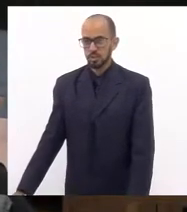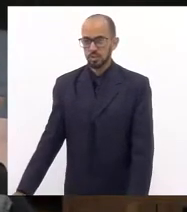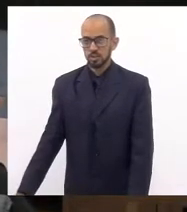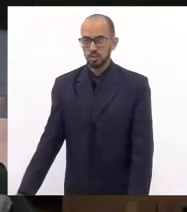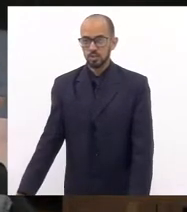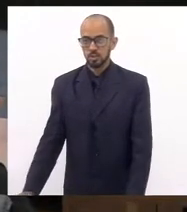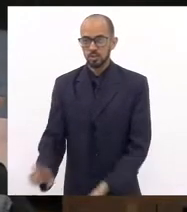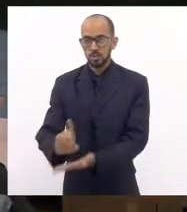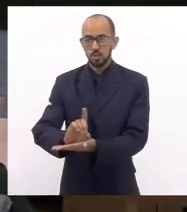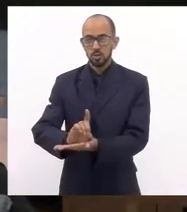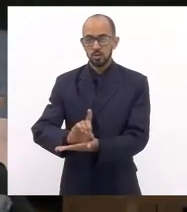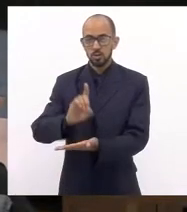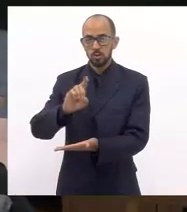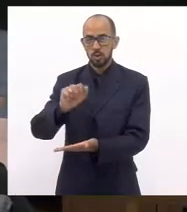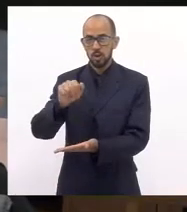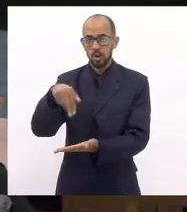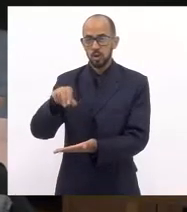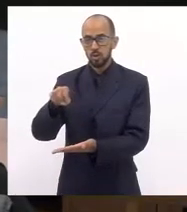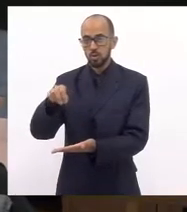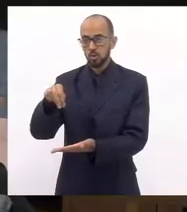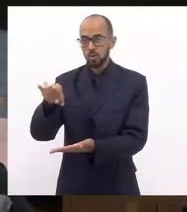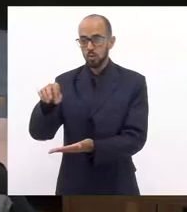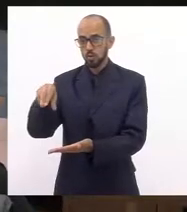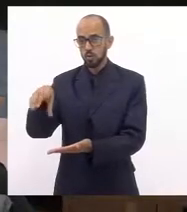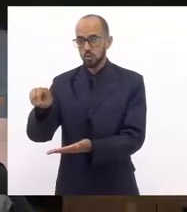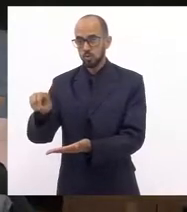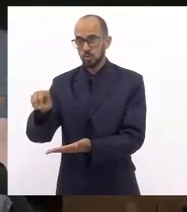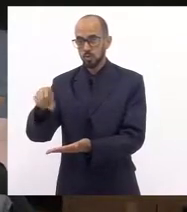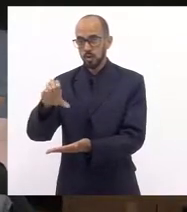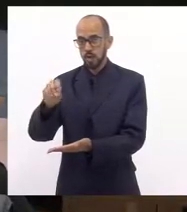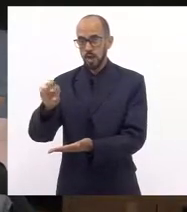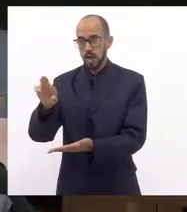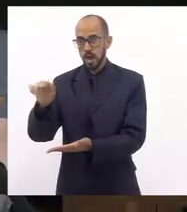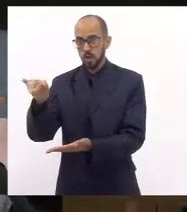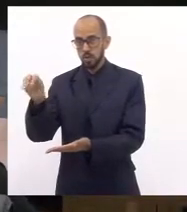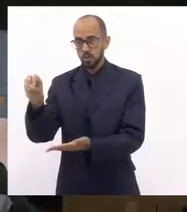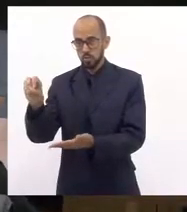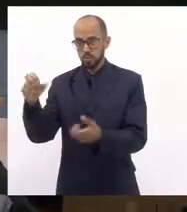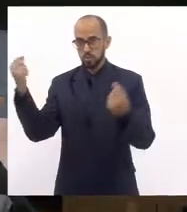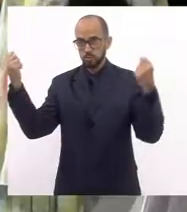Doutor Antônio Carlos Maia Craveiro, uma salva de palmas.